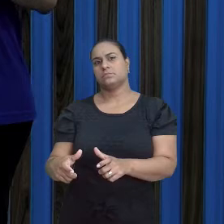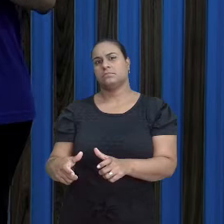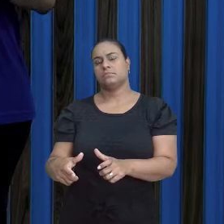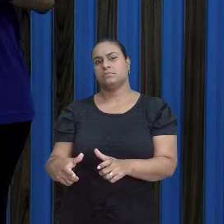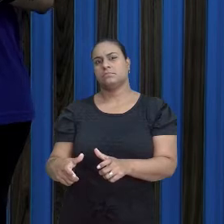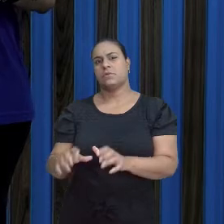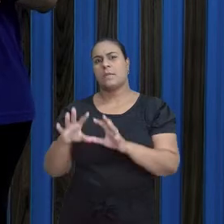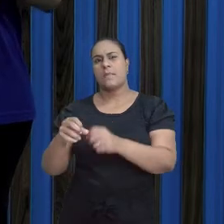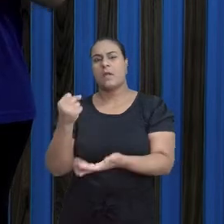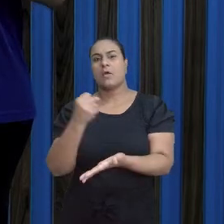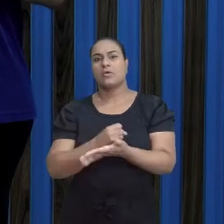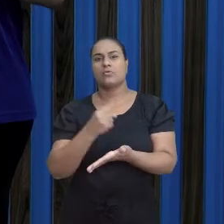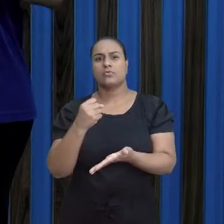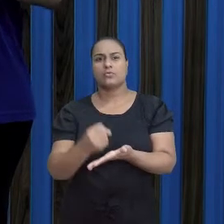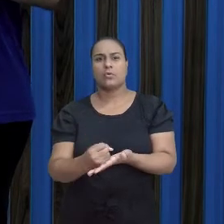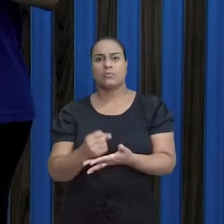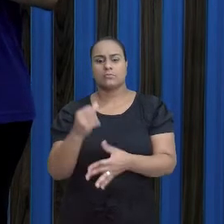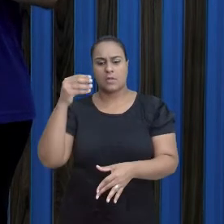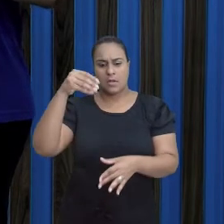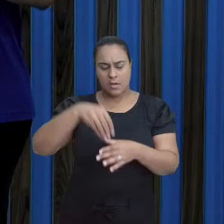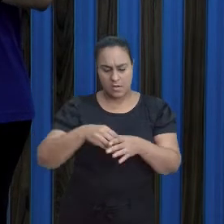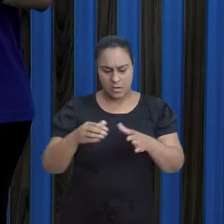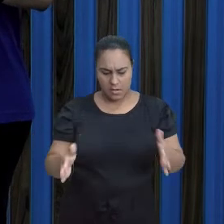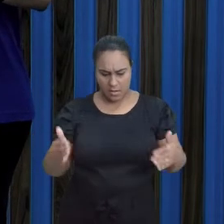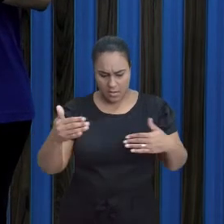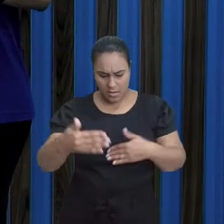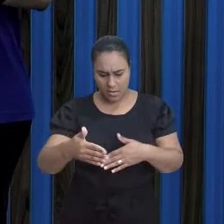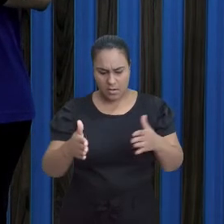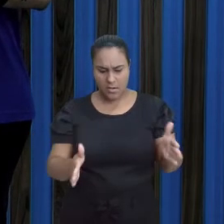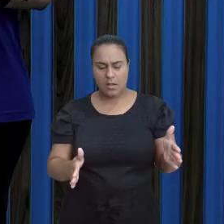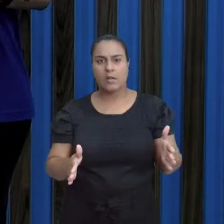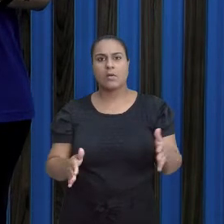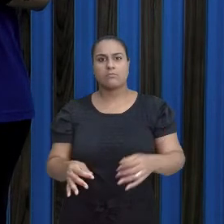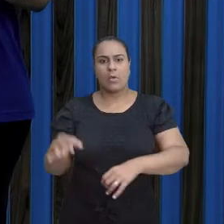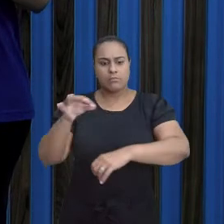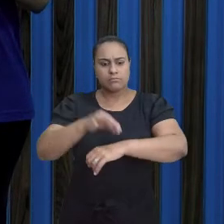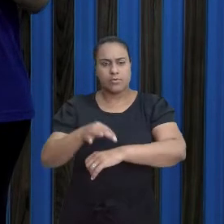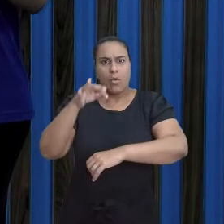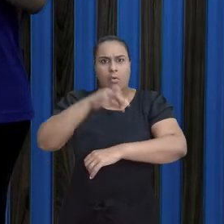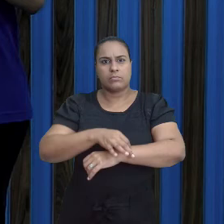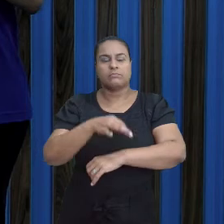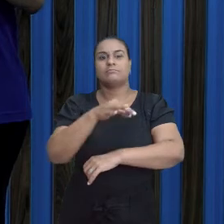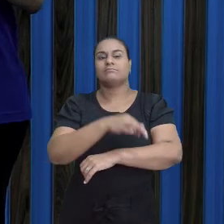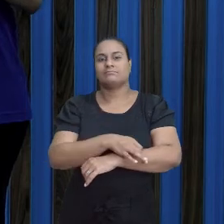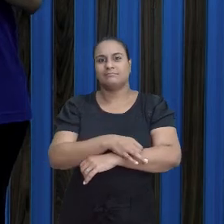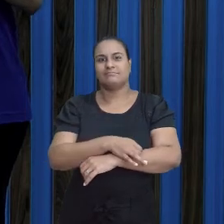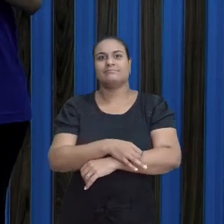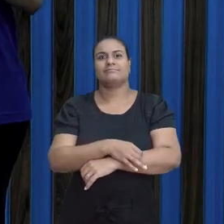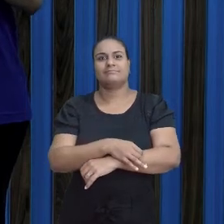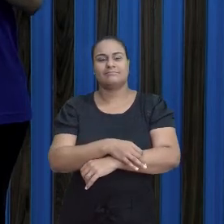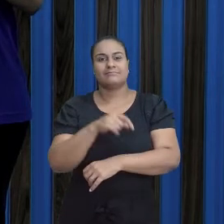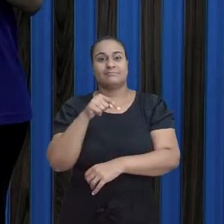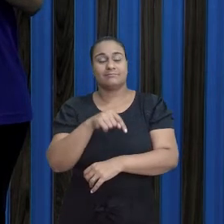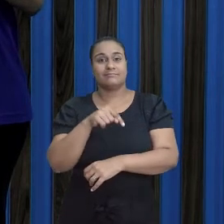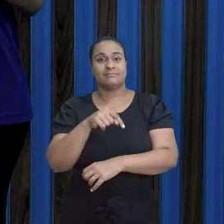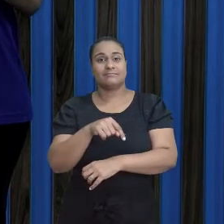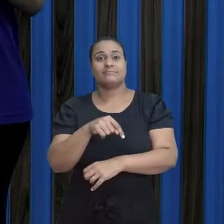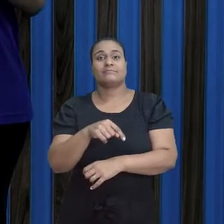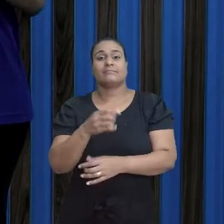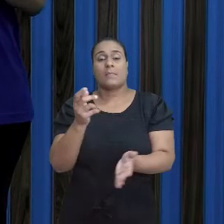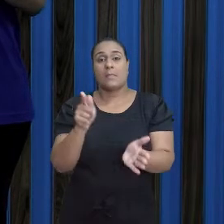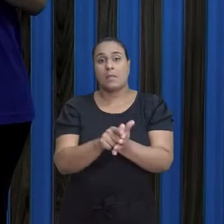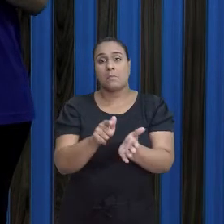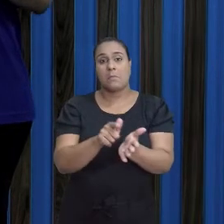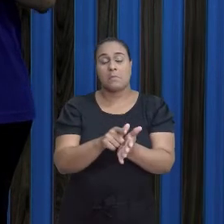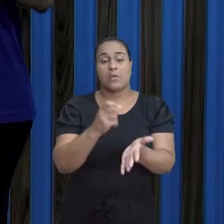os documentos, colocar dentro de uma caixa com grilos dentro, né? E aí fazer com que esse papel,